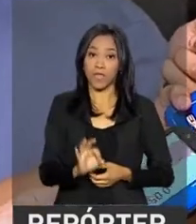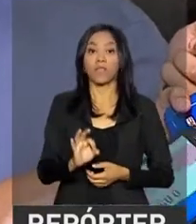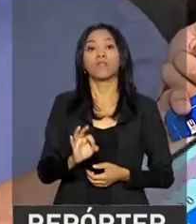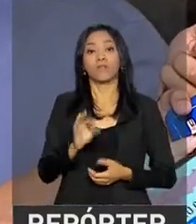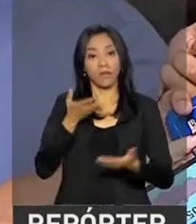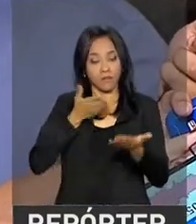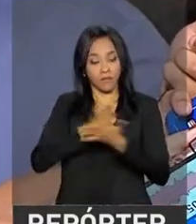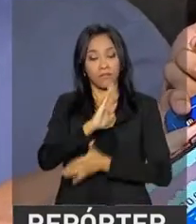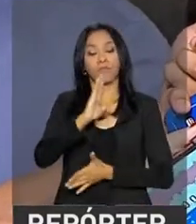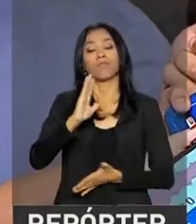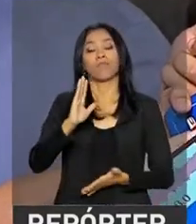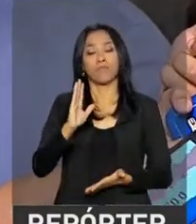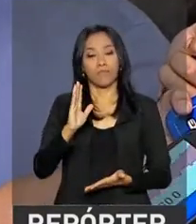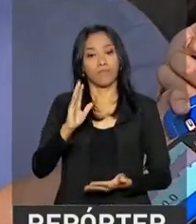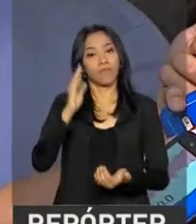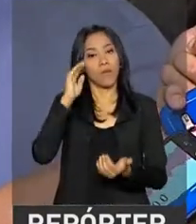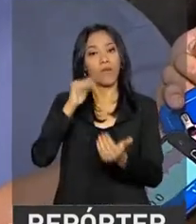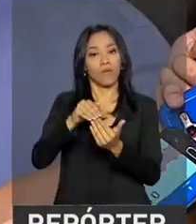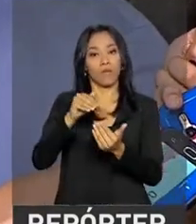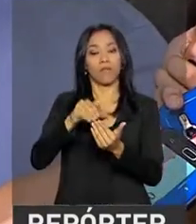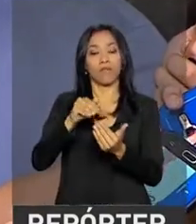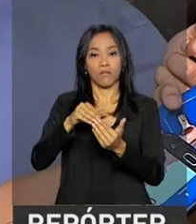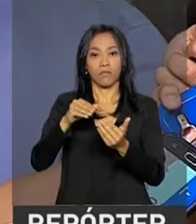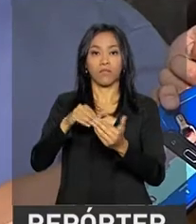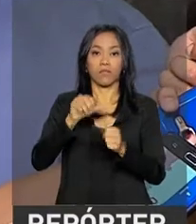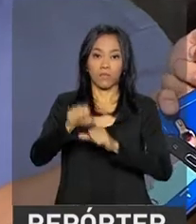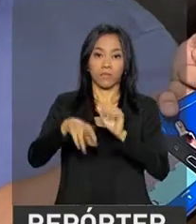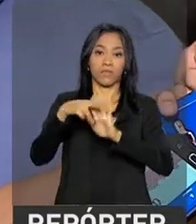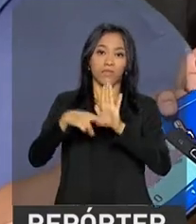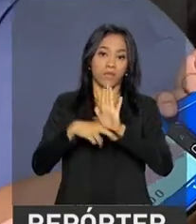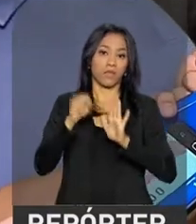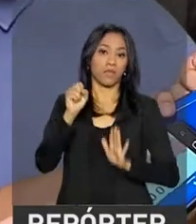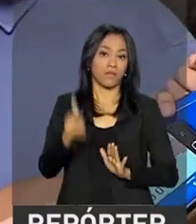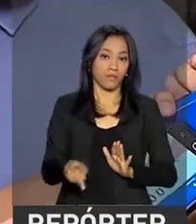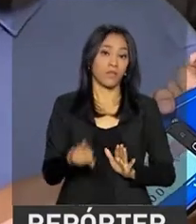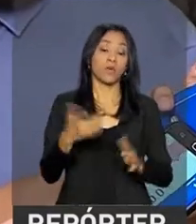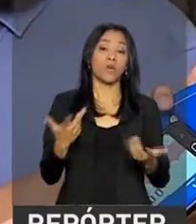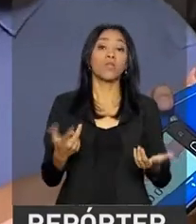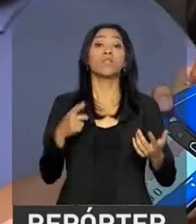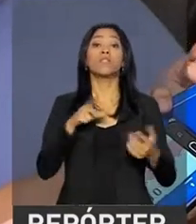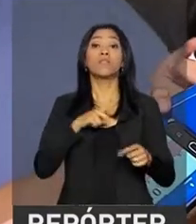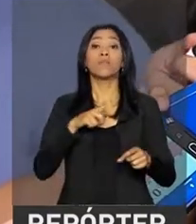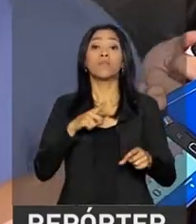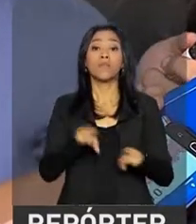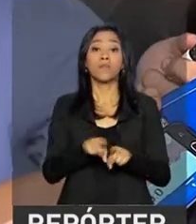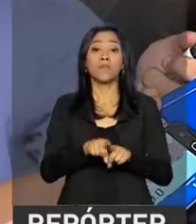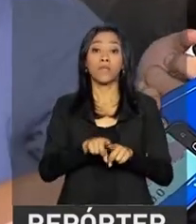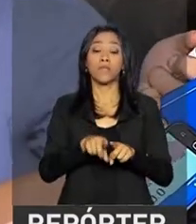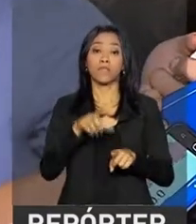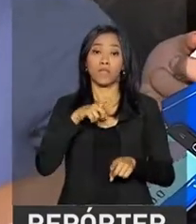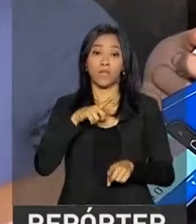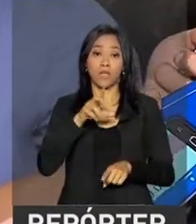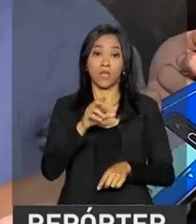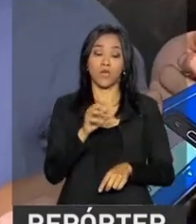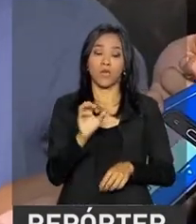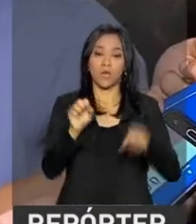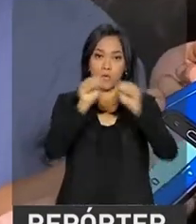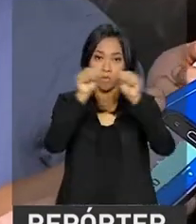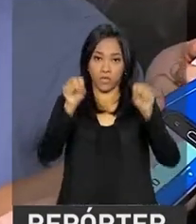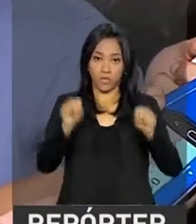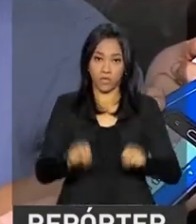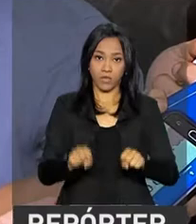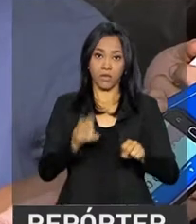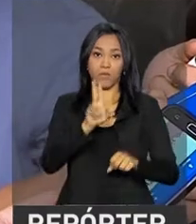um regime único de Previdência para todos os brasileiros. Ou seja, a nossa estratégia ela está sendo extremamente